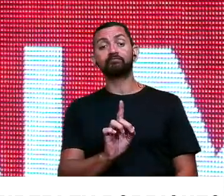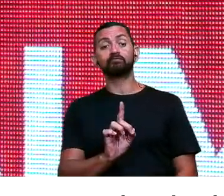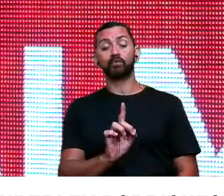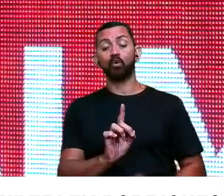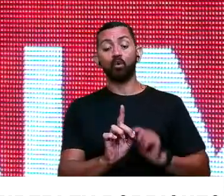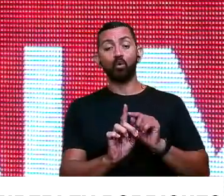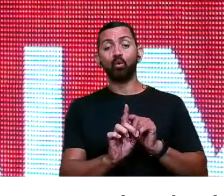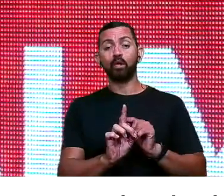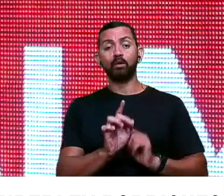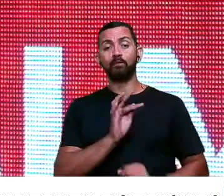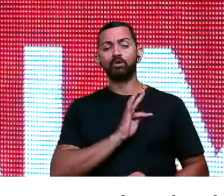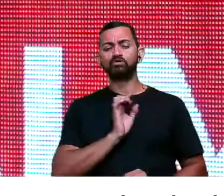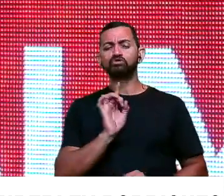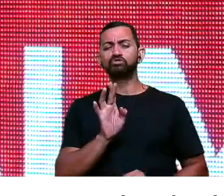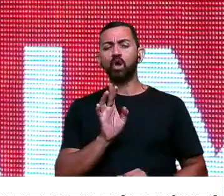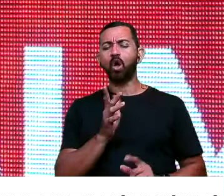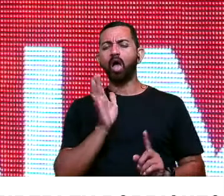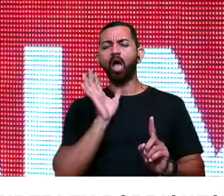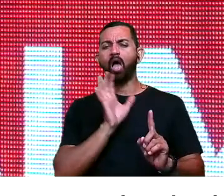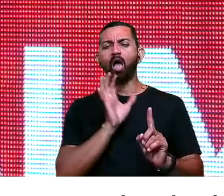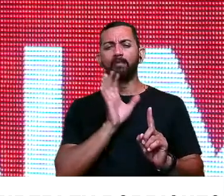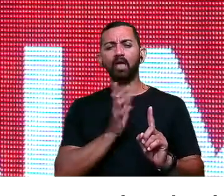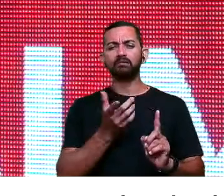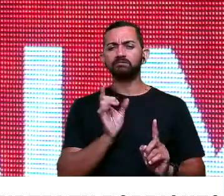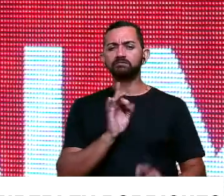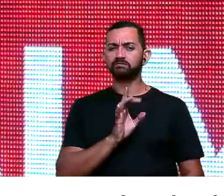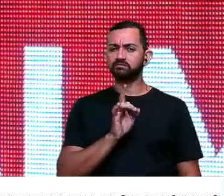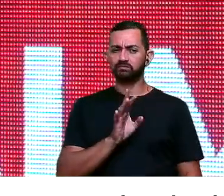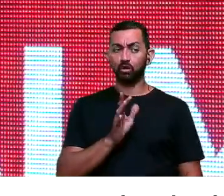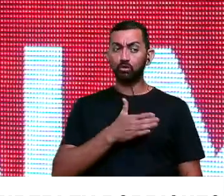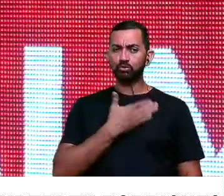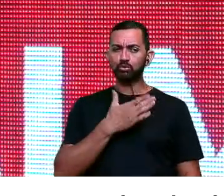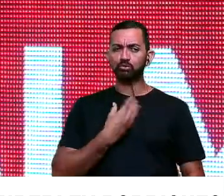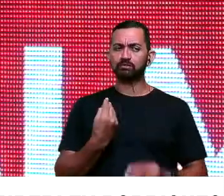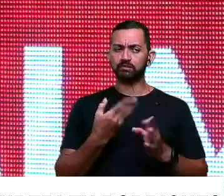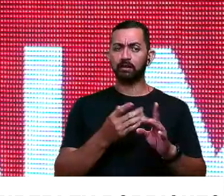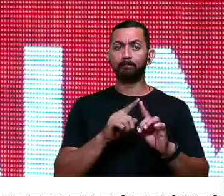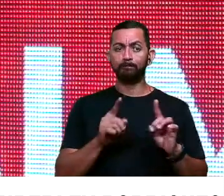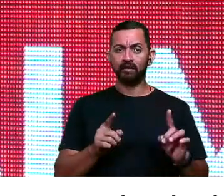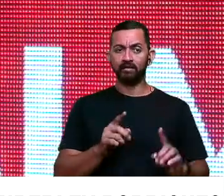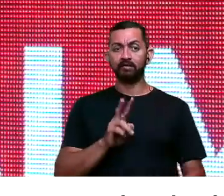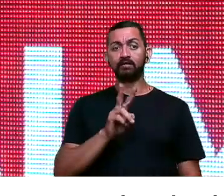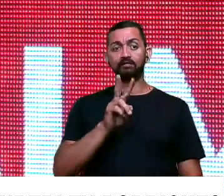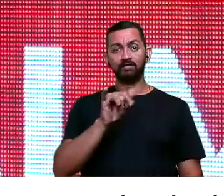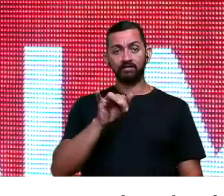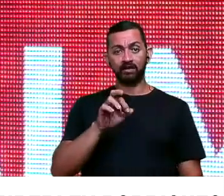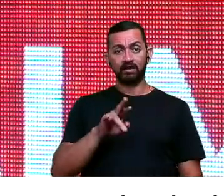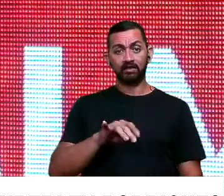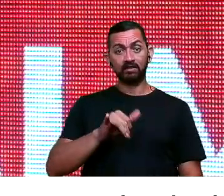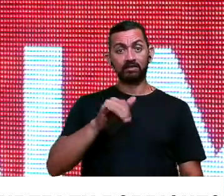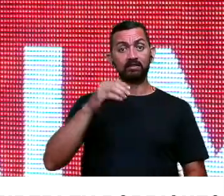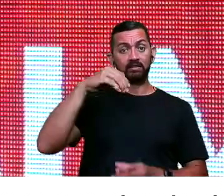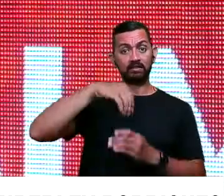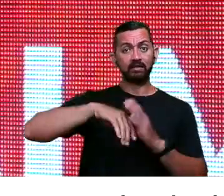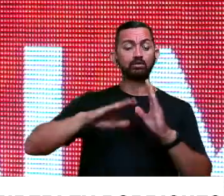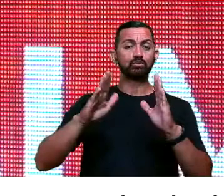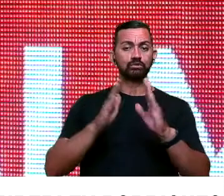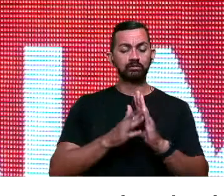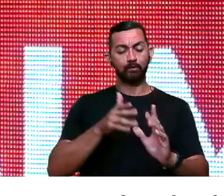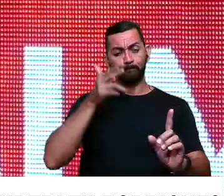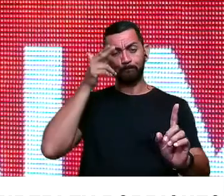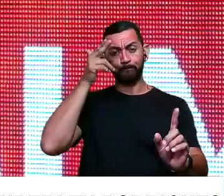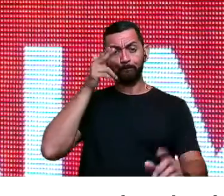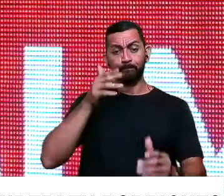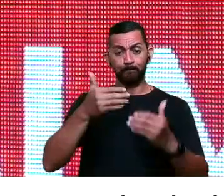oficiais também, fazer o que era uma espécie de ameaça, uma espécie de susto. Só que o Vanderlei estava dentro da casa, os tiros